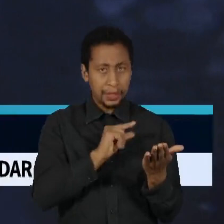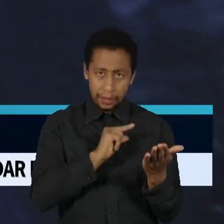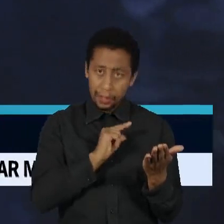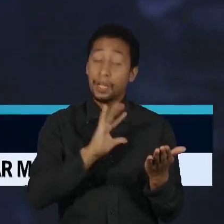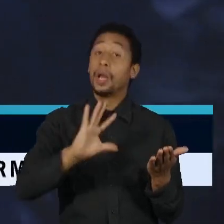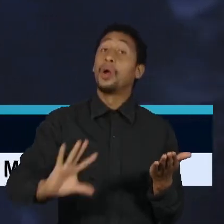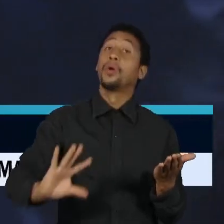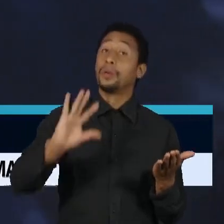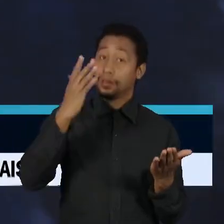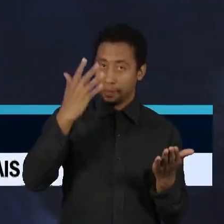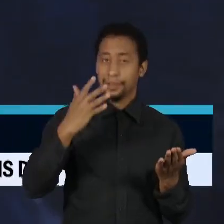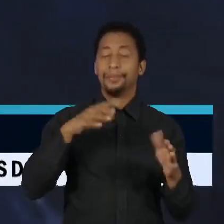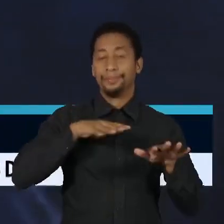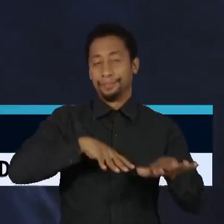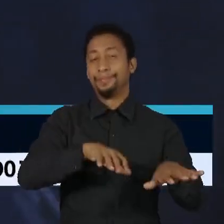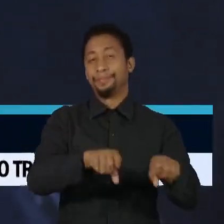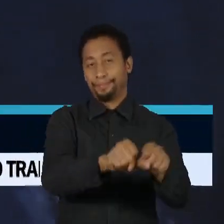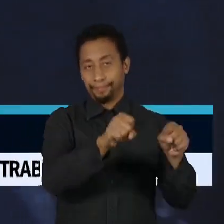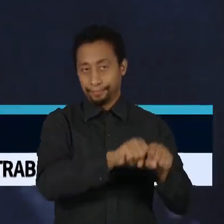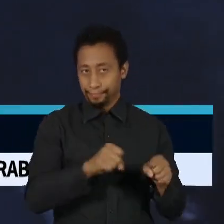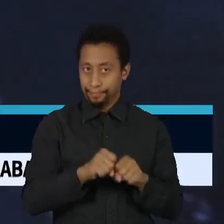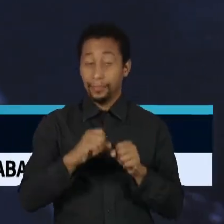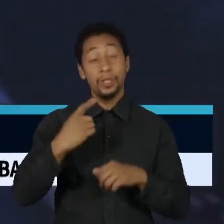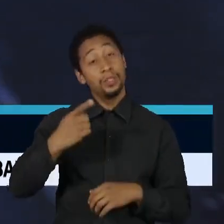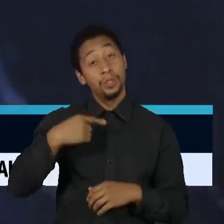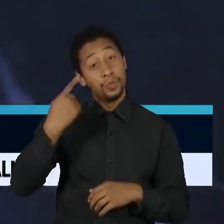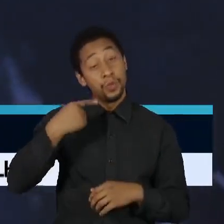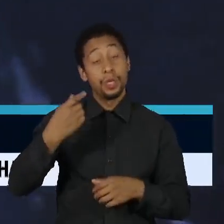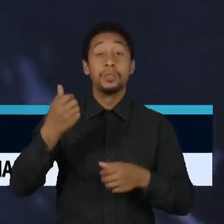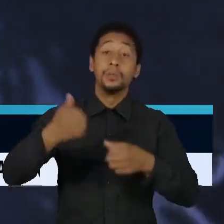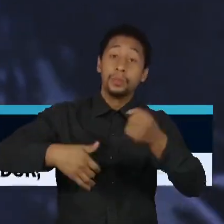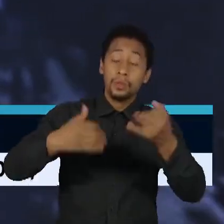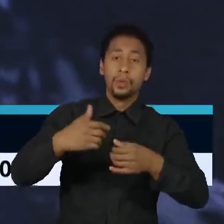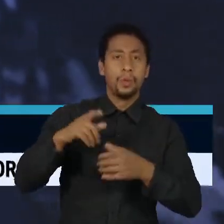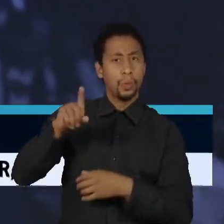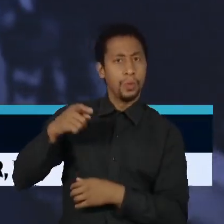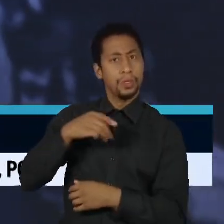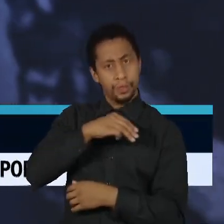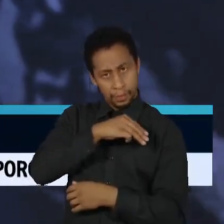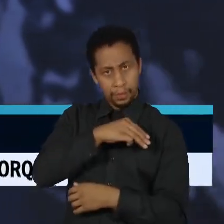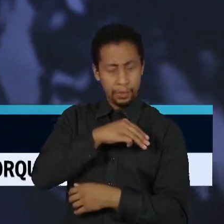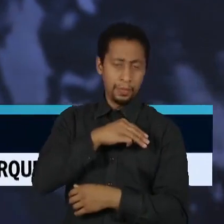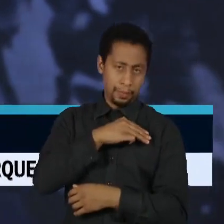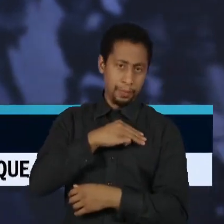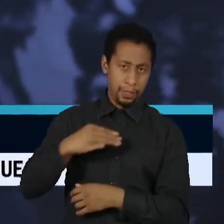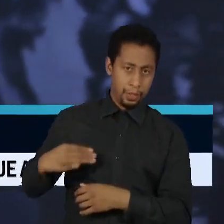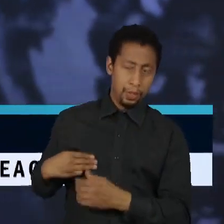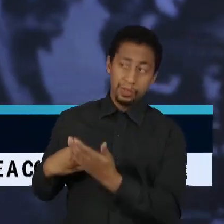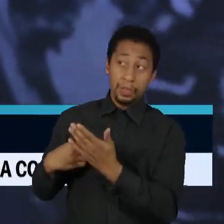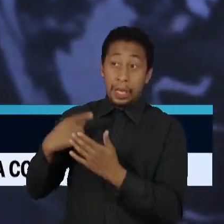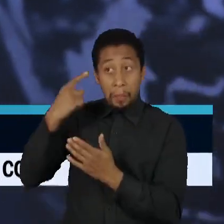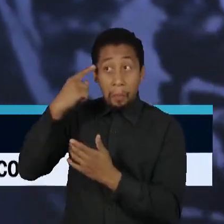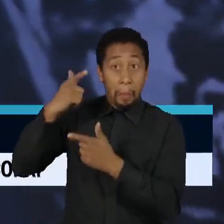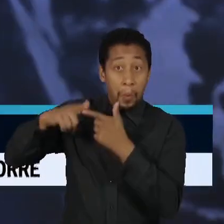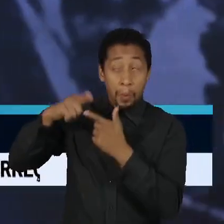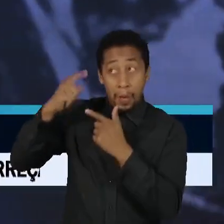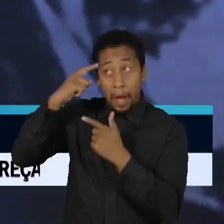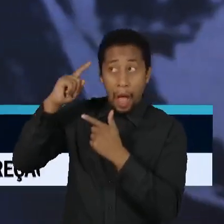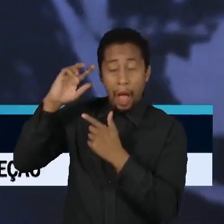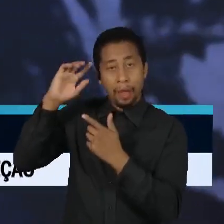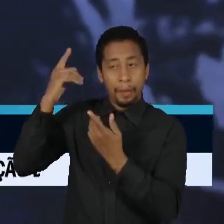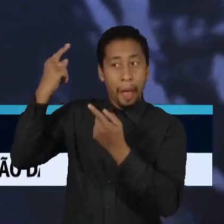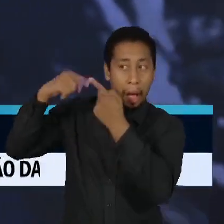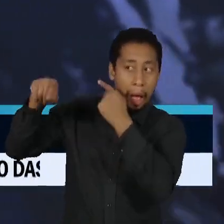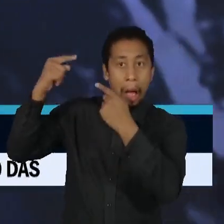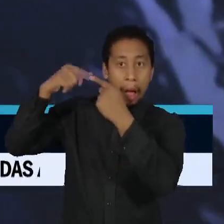dos atos antidemocráticos os advogados afirmam que o ex-ministro sofre de lapsos de memória e que o atual estado de